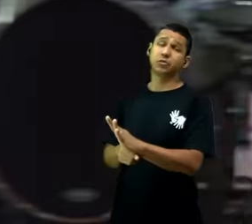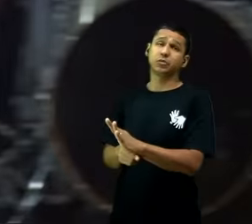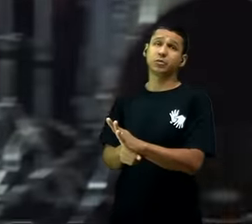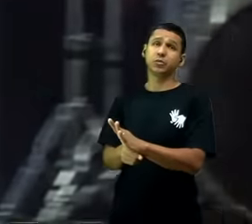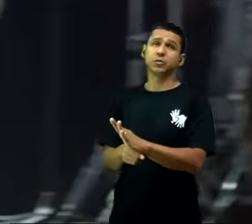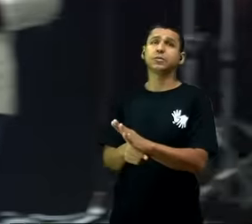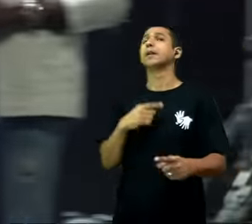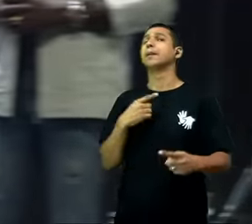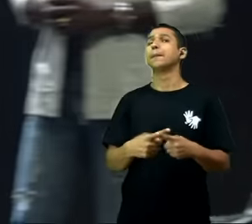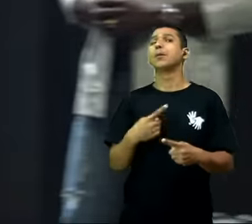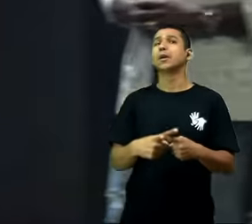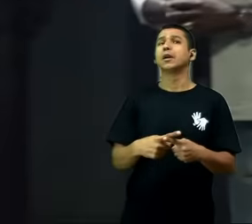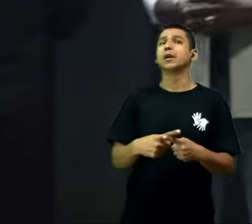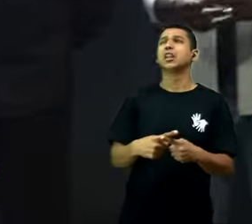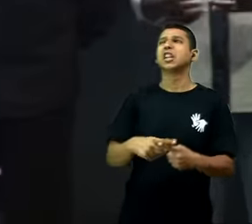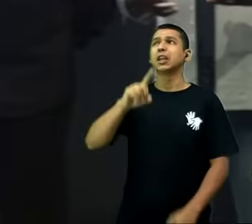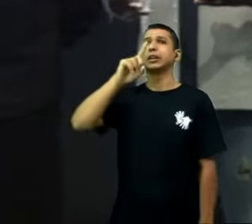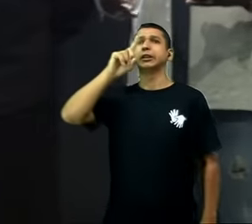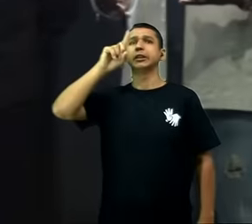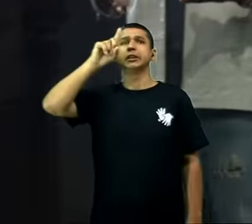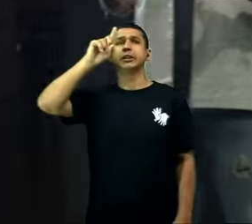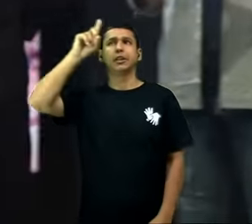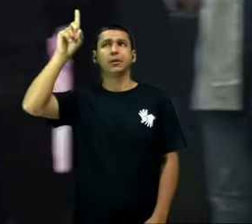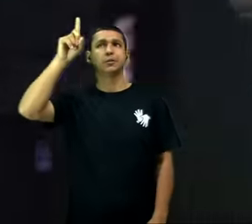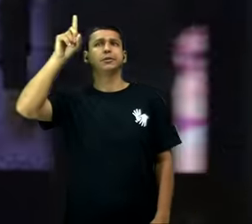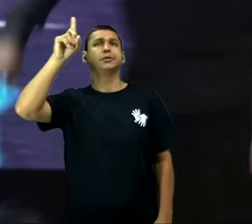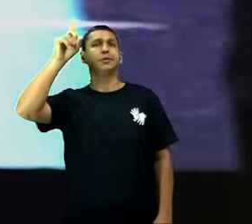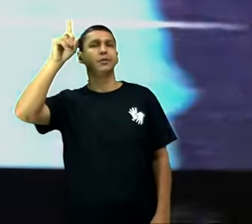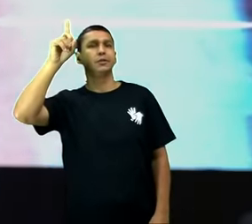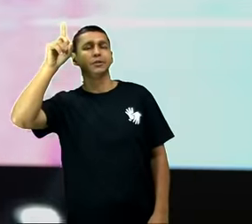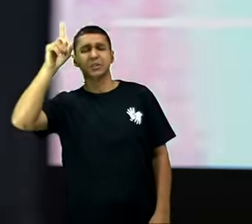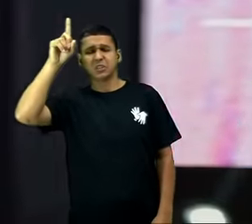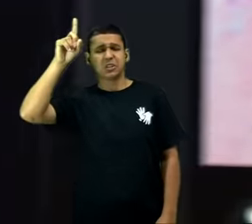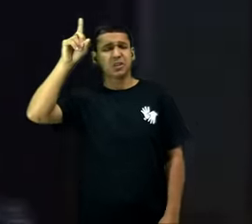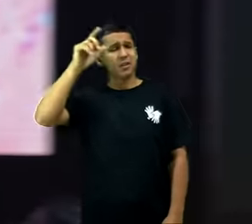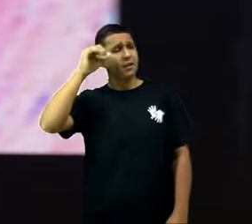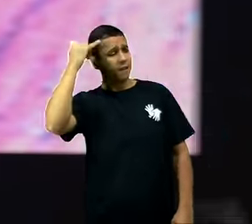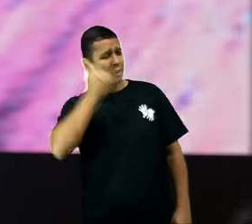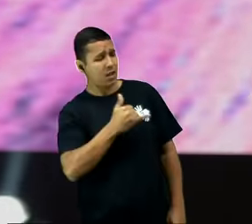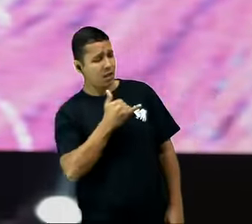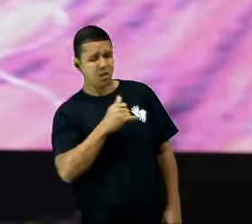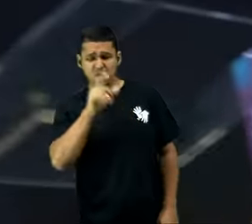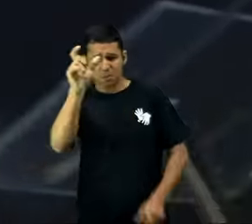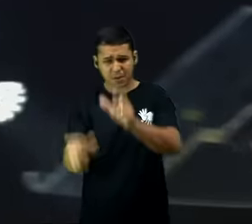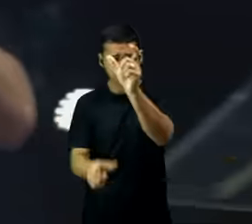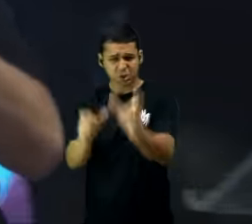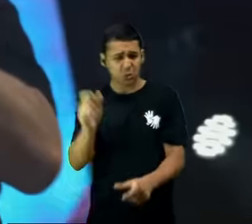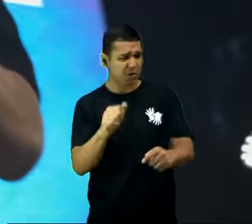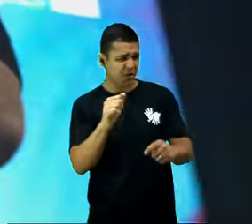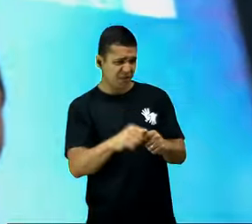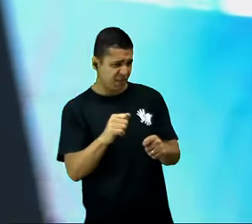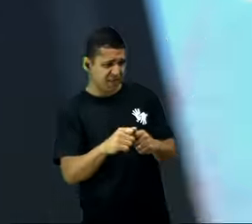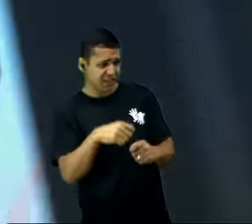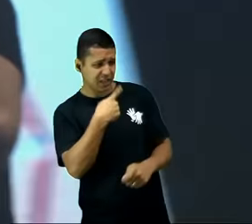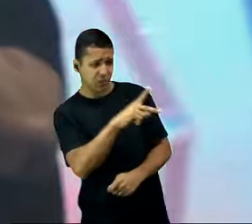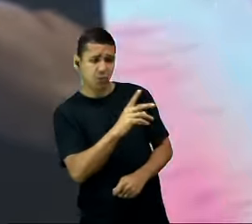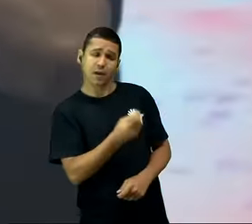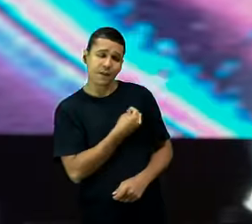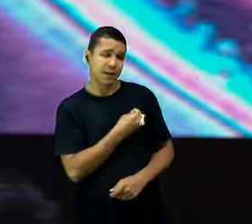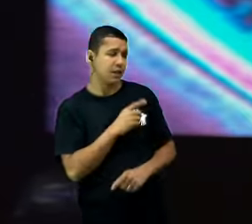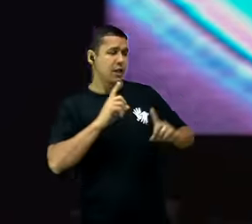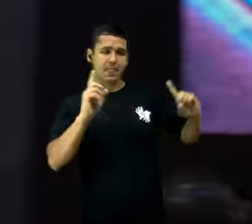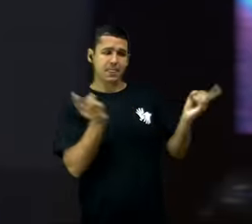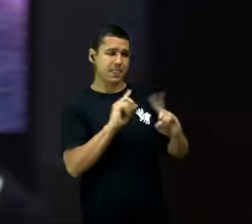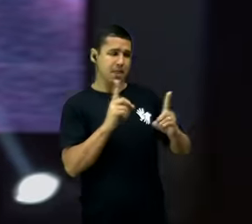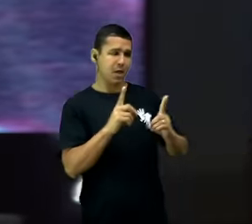isso. É porque Deus está dizendo: quem vai fazer com a tua vida não é pastor, quem vai fazer com a tua vida não é fulano, quem vai fazer com a tua vida não é influenciador digital, quem vai